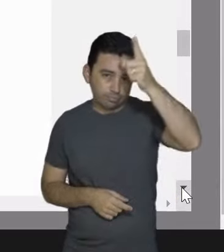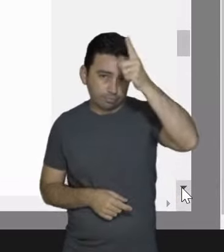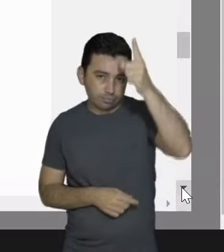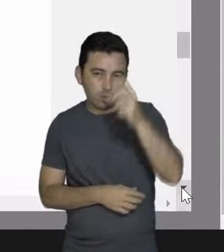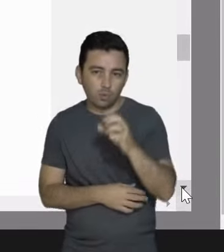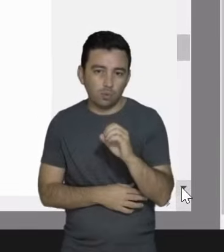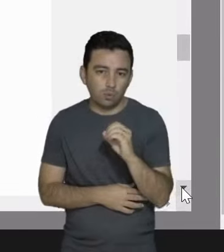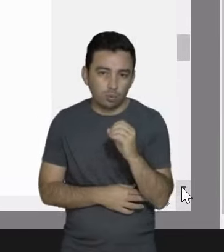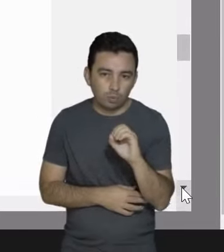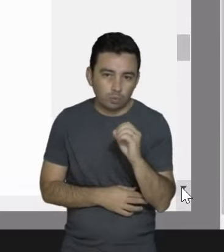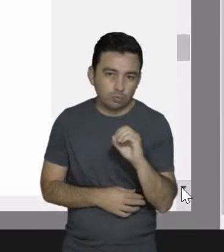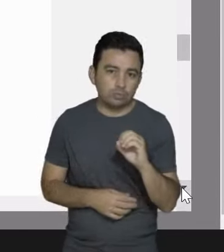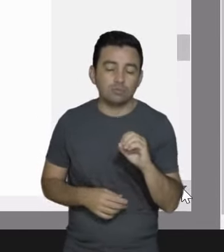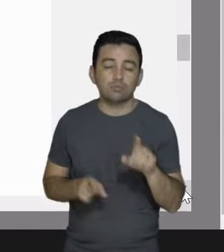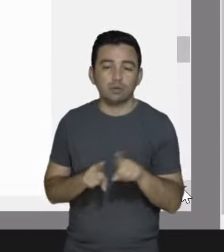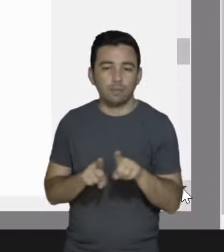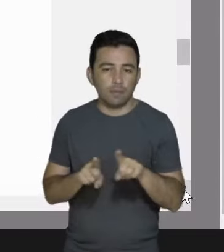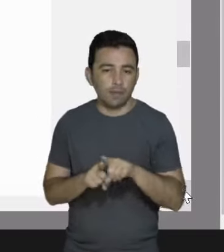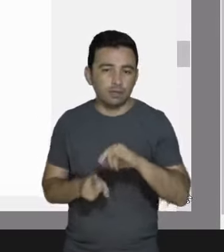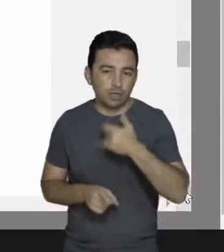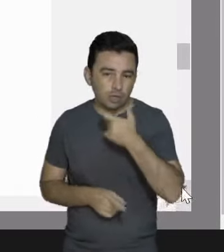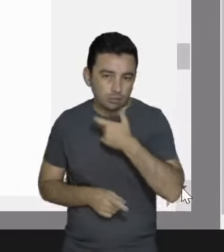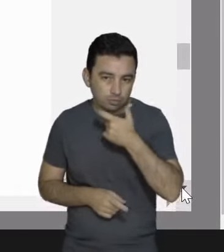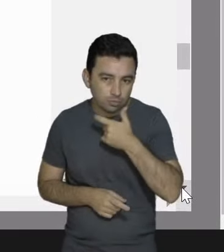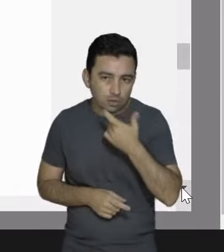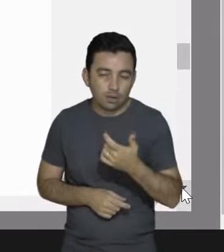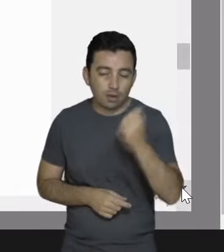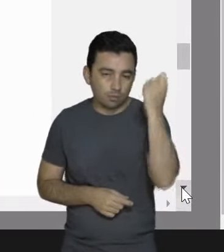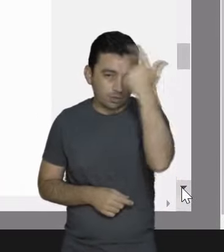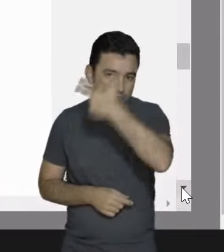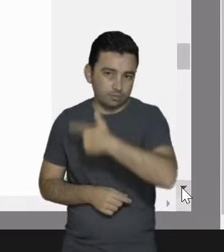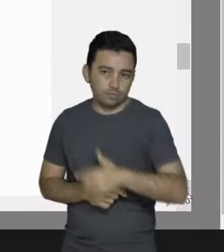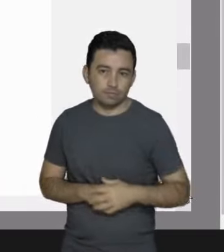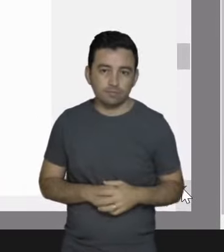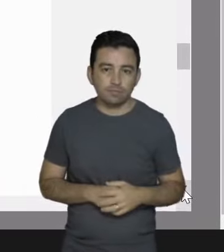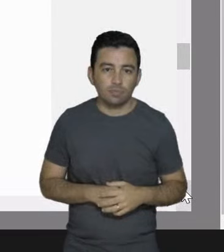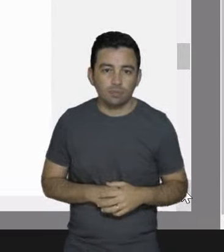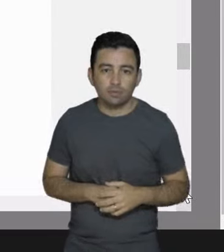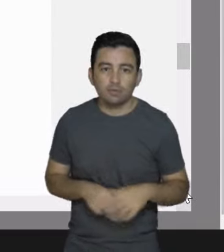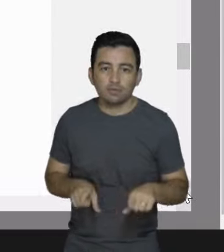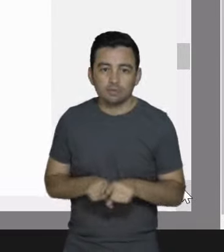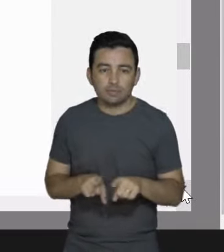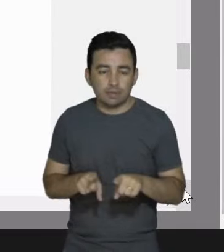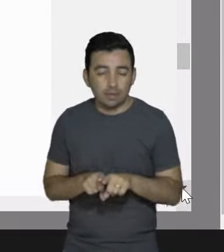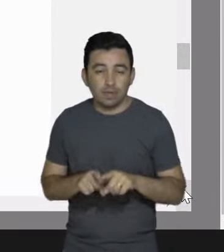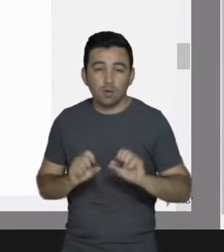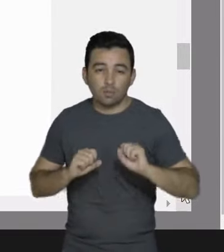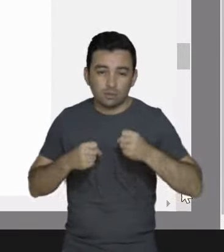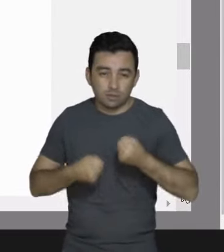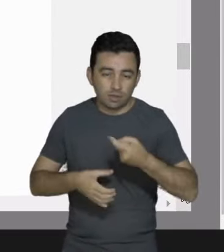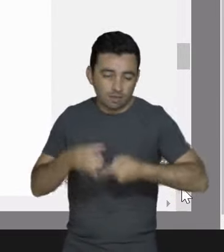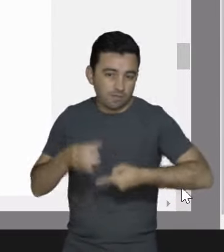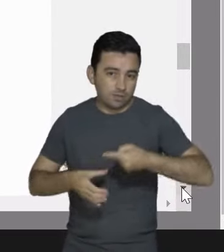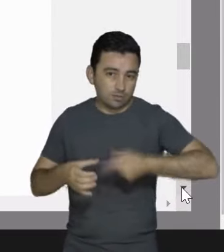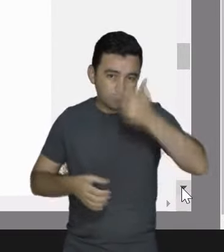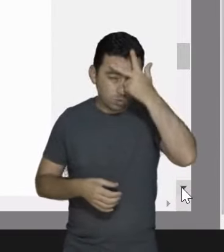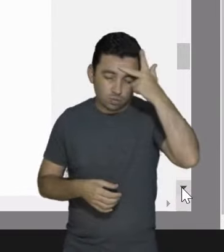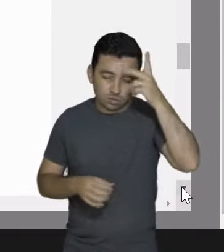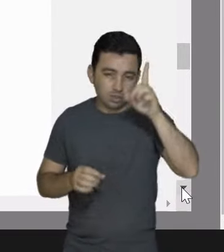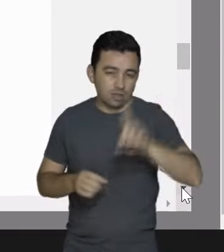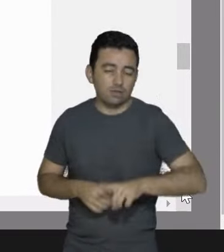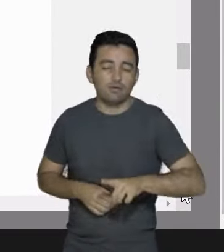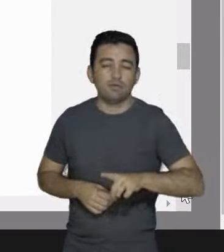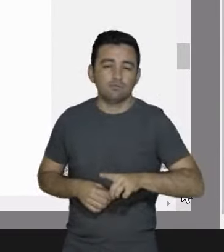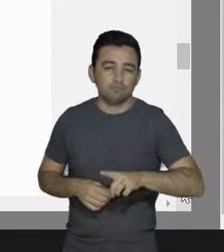gutes Deputado Jerry Comper Deputado Altair Silva comissão de defesa dos direitos da pessoa com deficiência Deputado